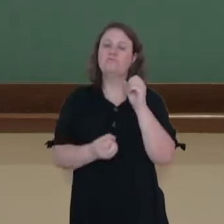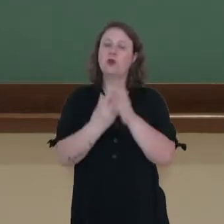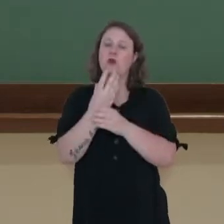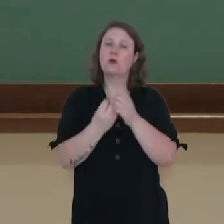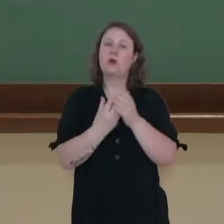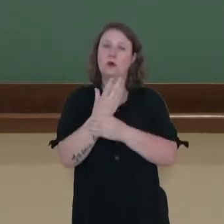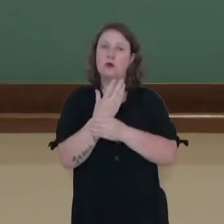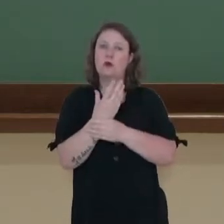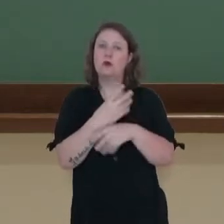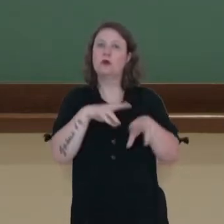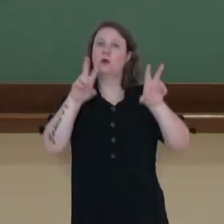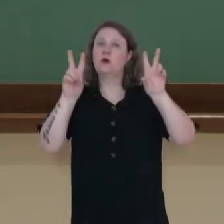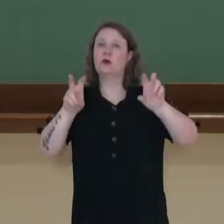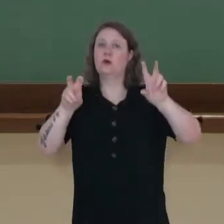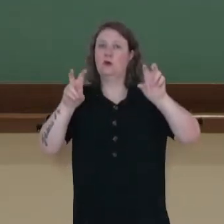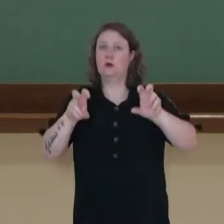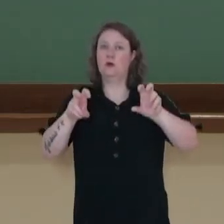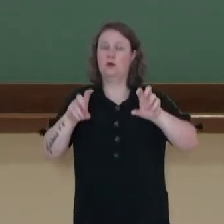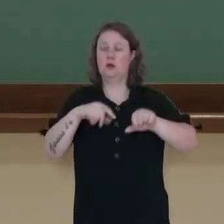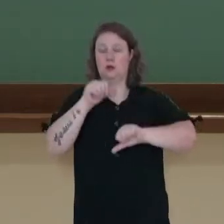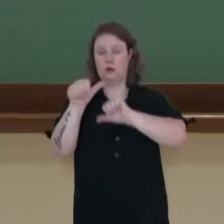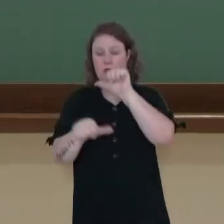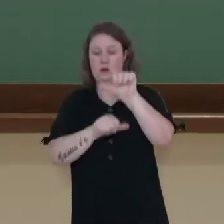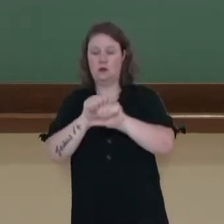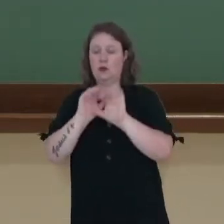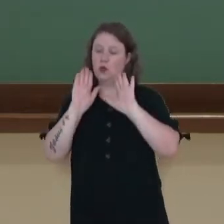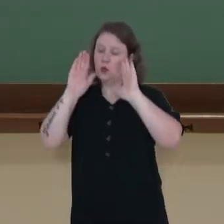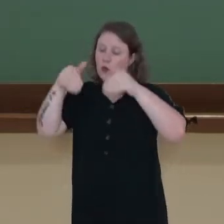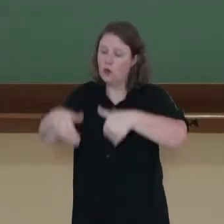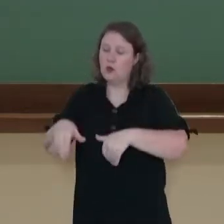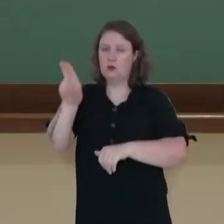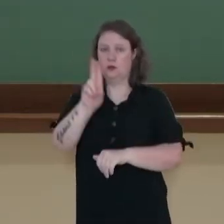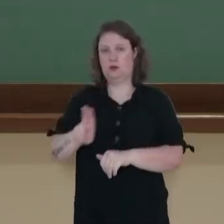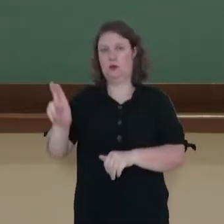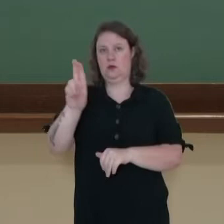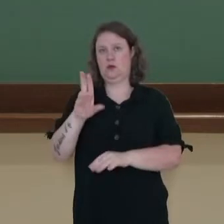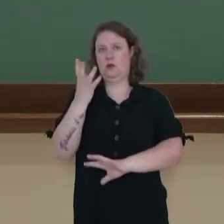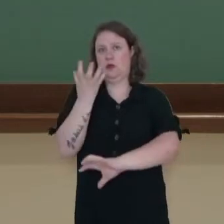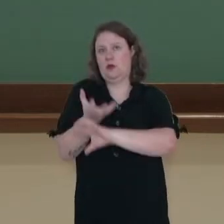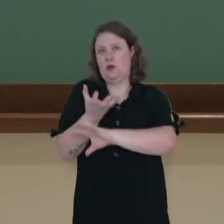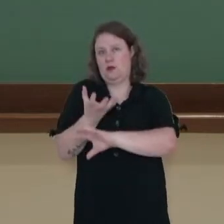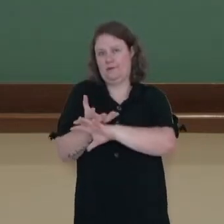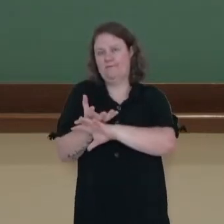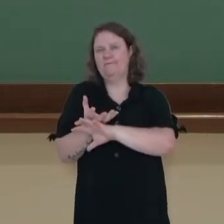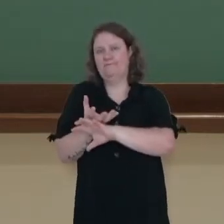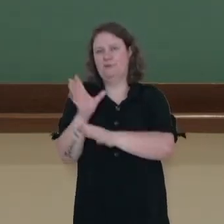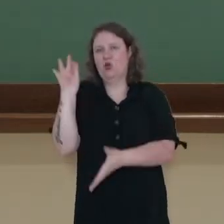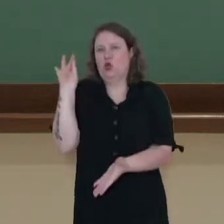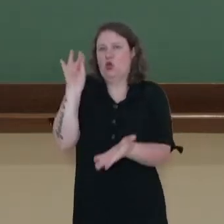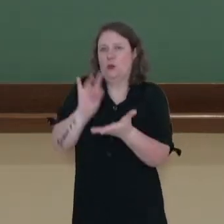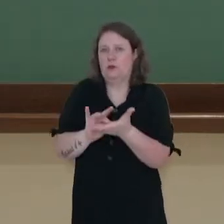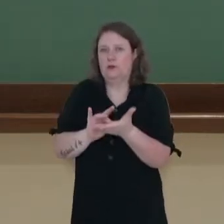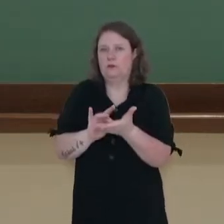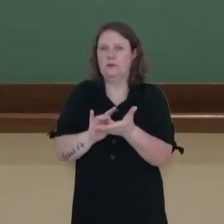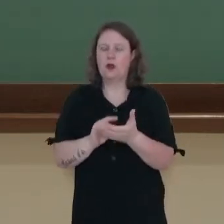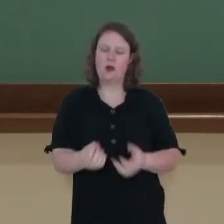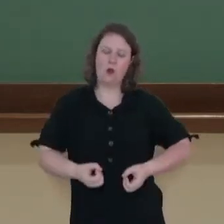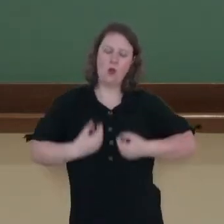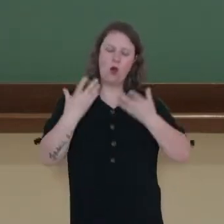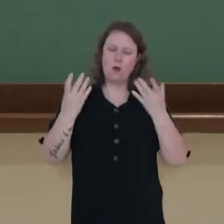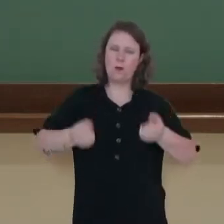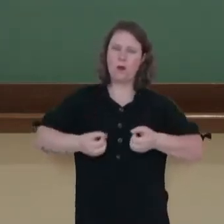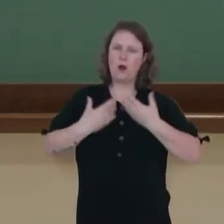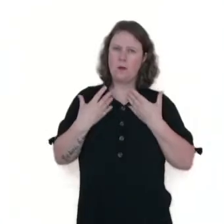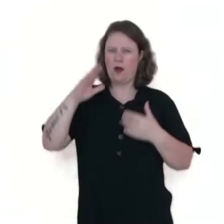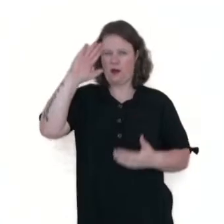transformou a sociologia em uma disciplina dentro da universidade do qual ele atuava. Então ele manifesta uma crença radical